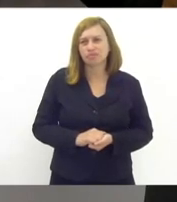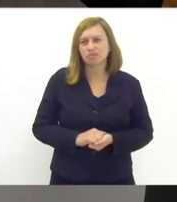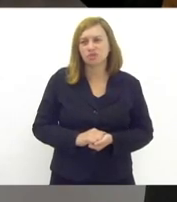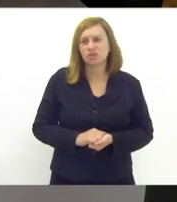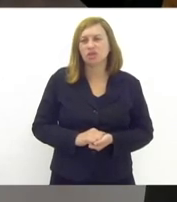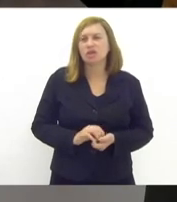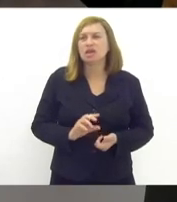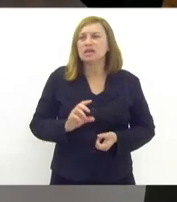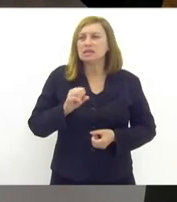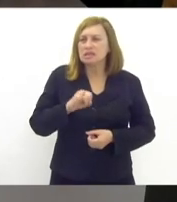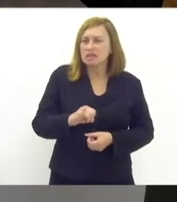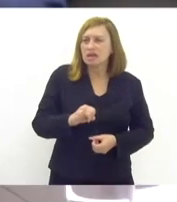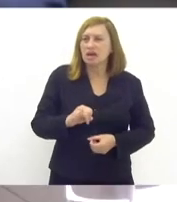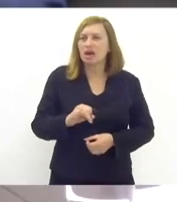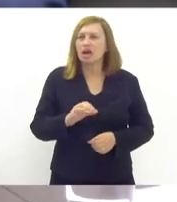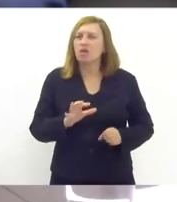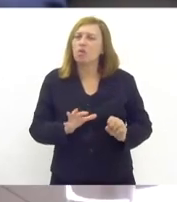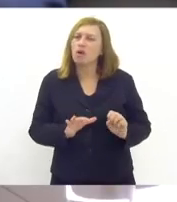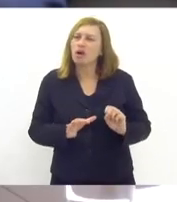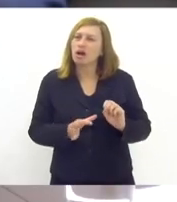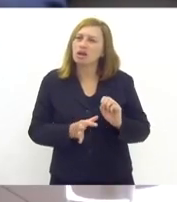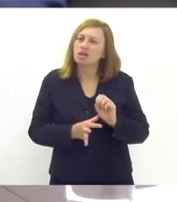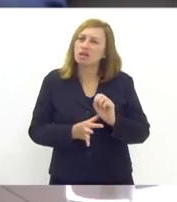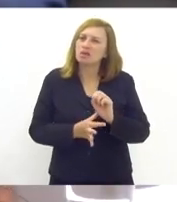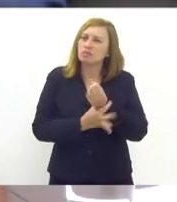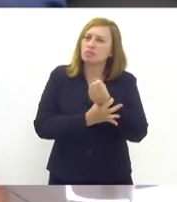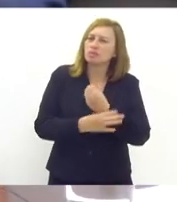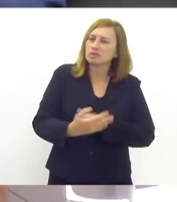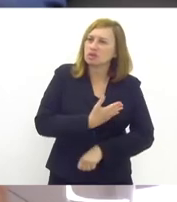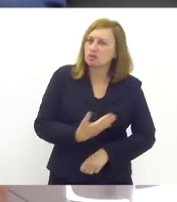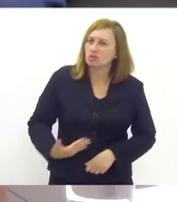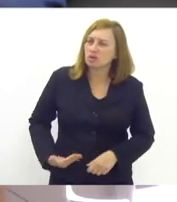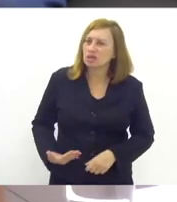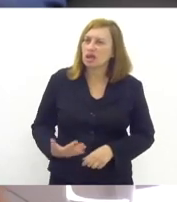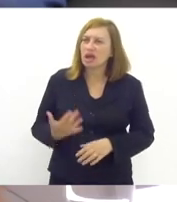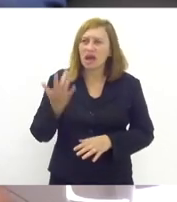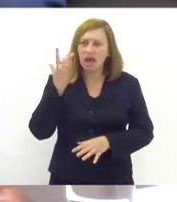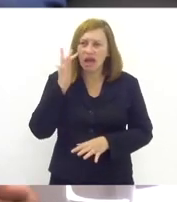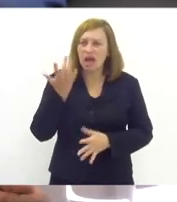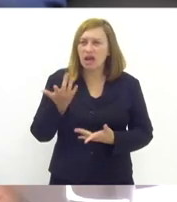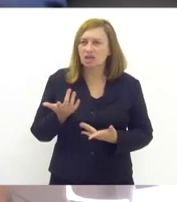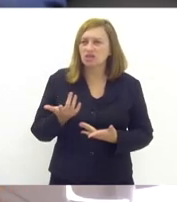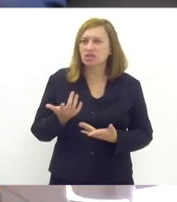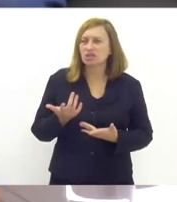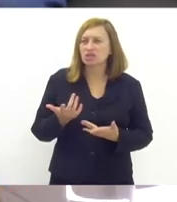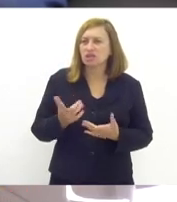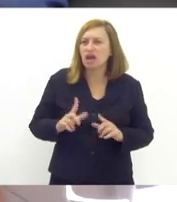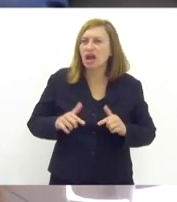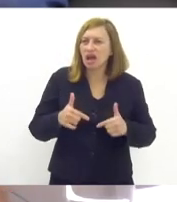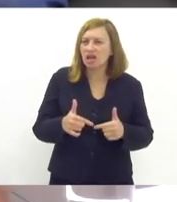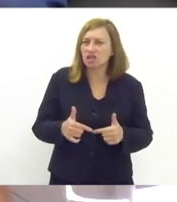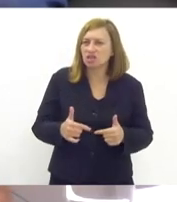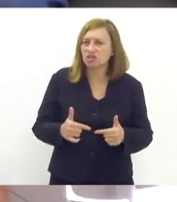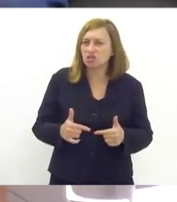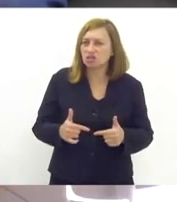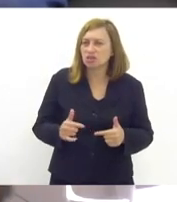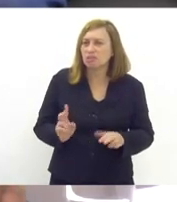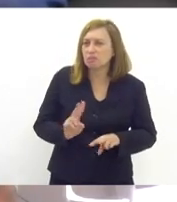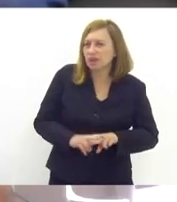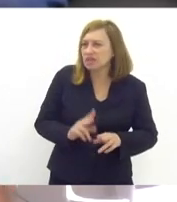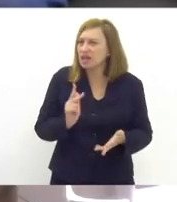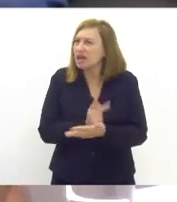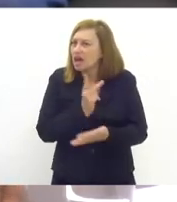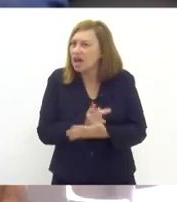ele age dessa forma e prova ser o contrário e ele não é punido, ele não sofre como exemplo, acho que falta. Acho que